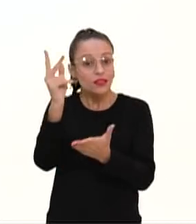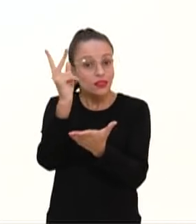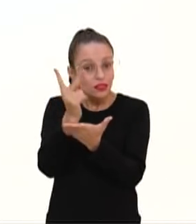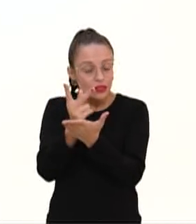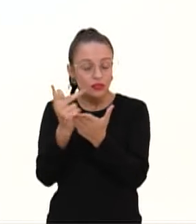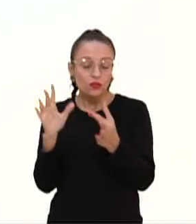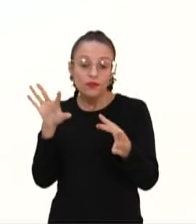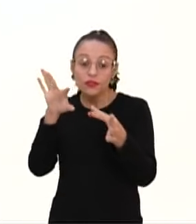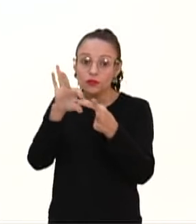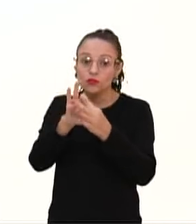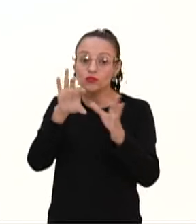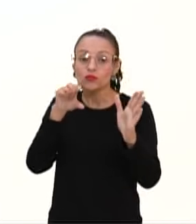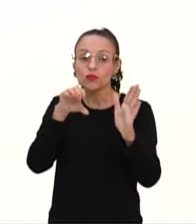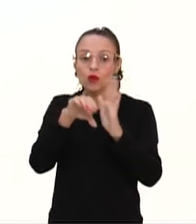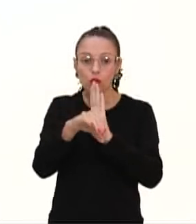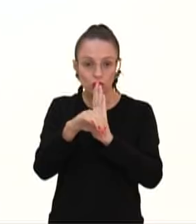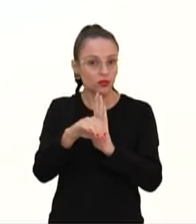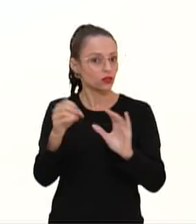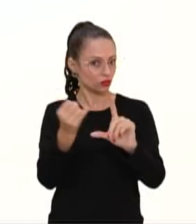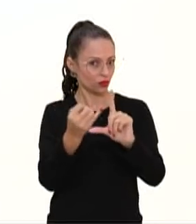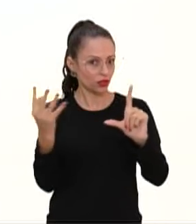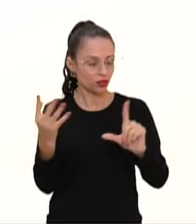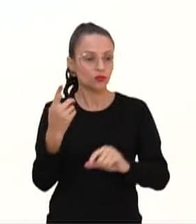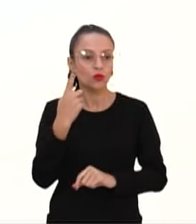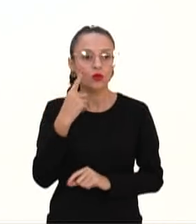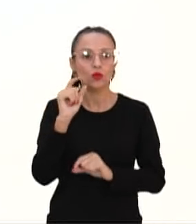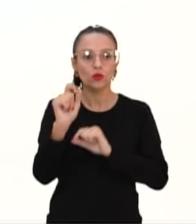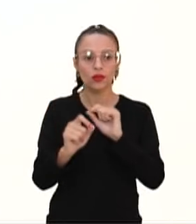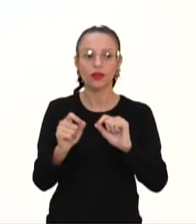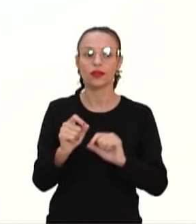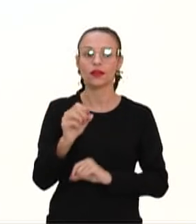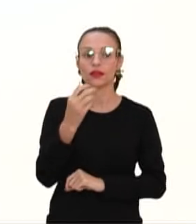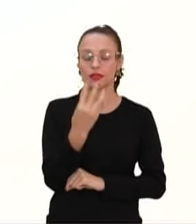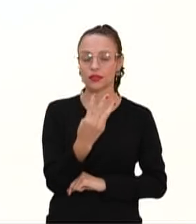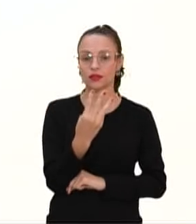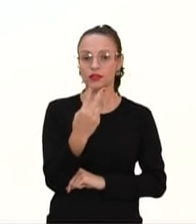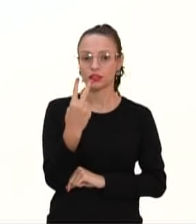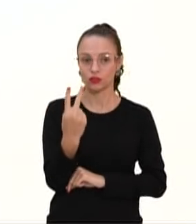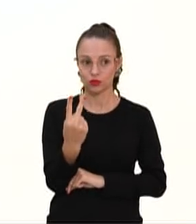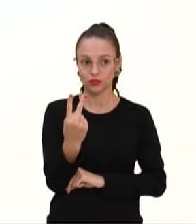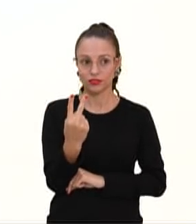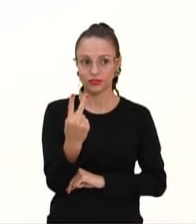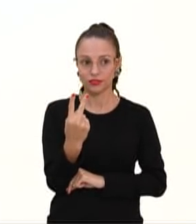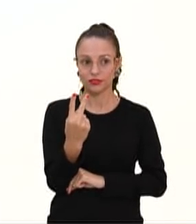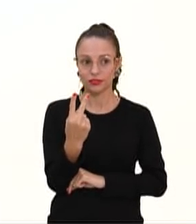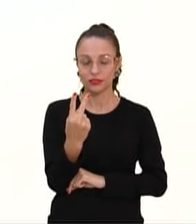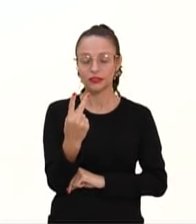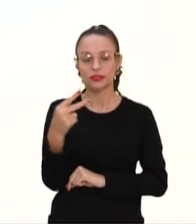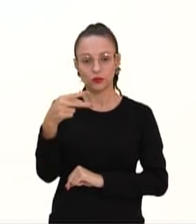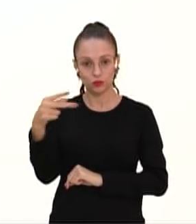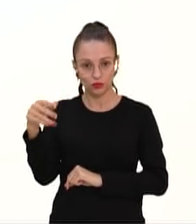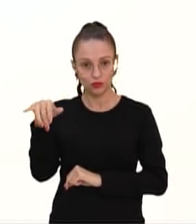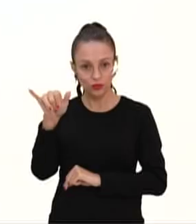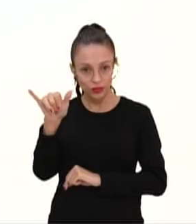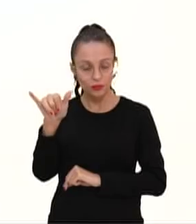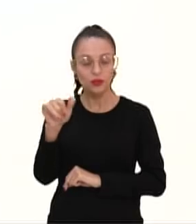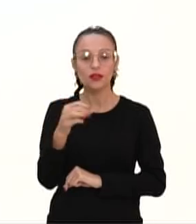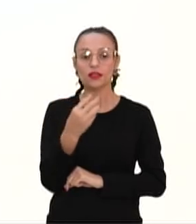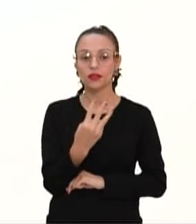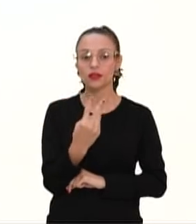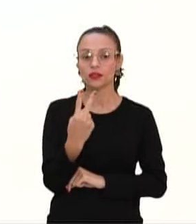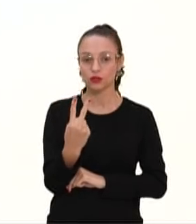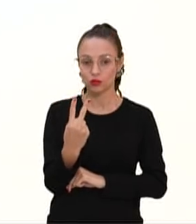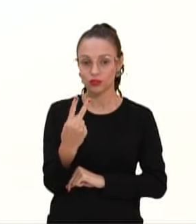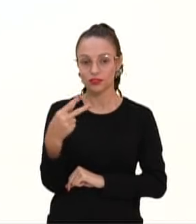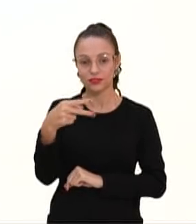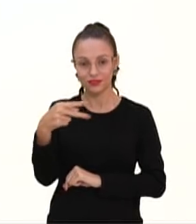aplico a definição de logaritmo. Ou seja, 32 elevado a y tem que ser igual a 32 que está elevado